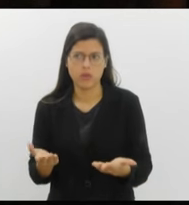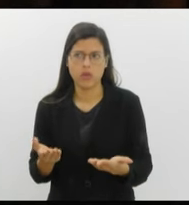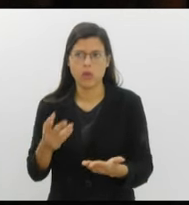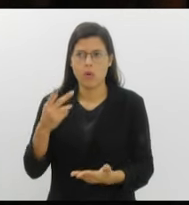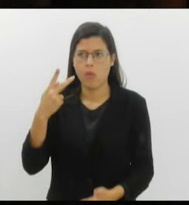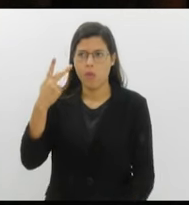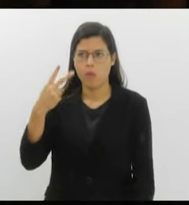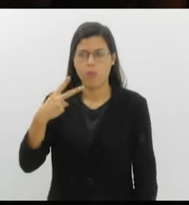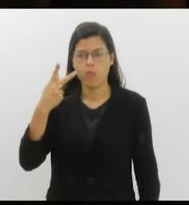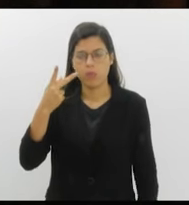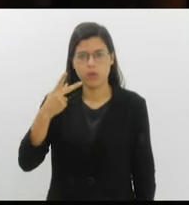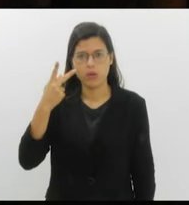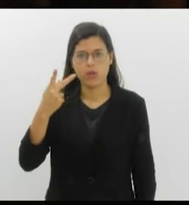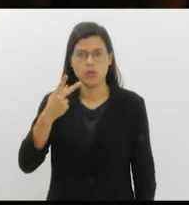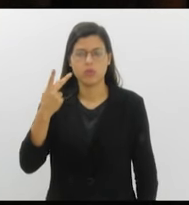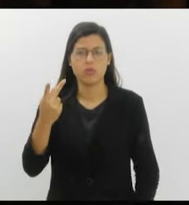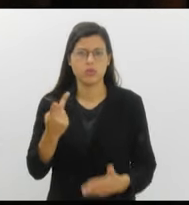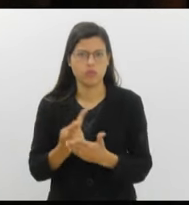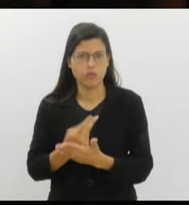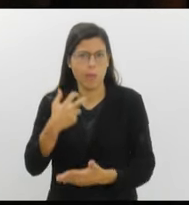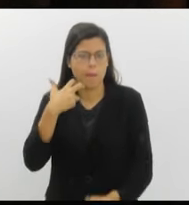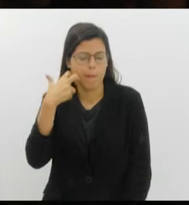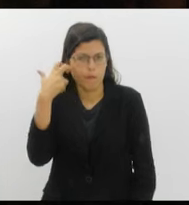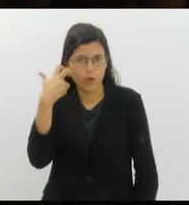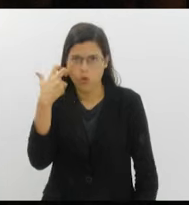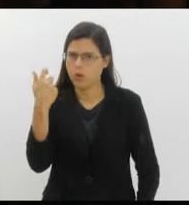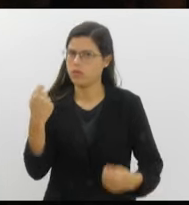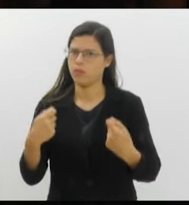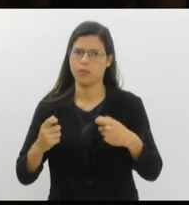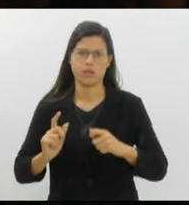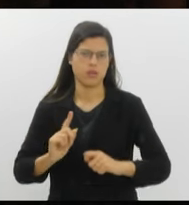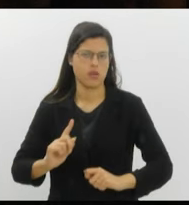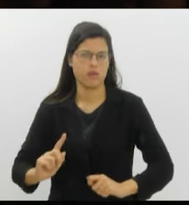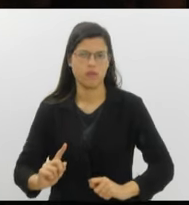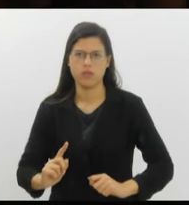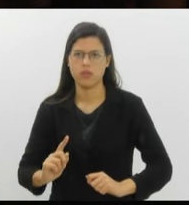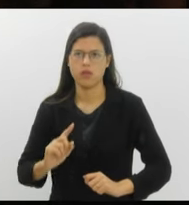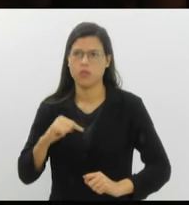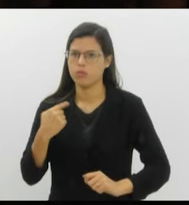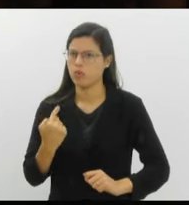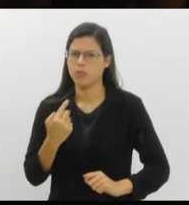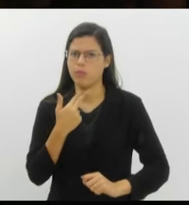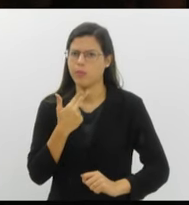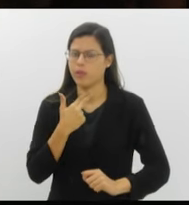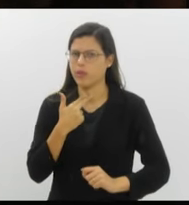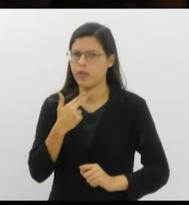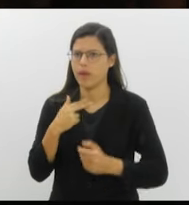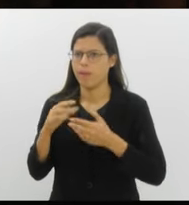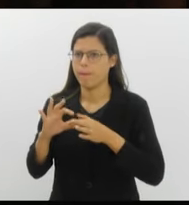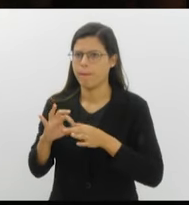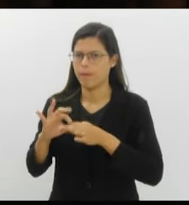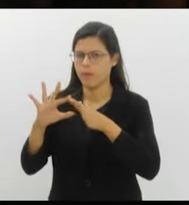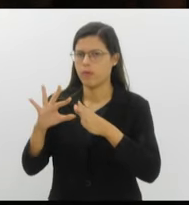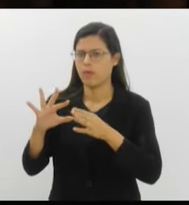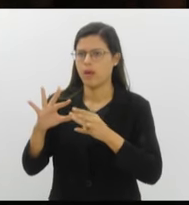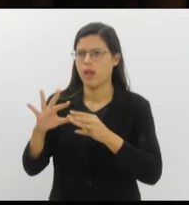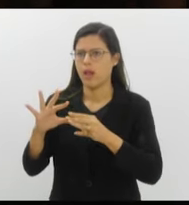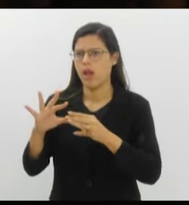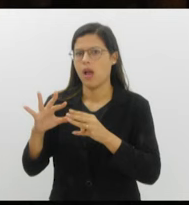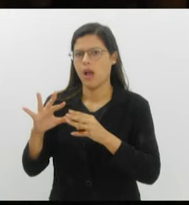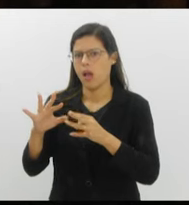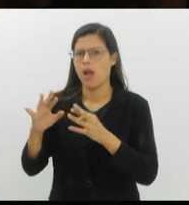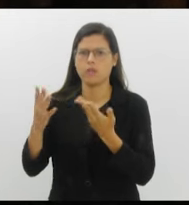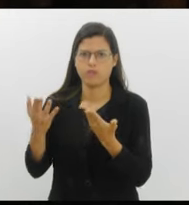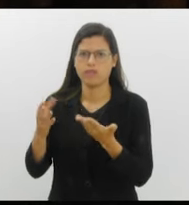ao constrangimento absolutamente desnecessário e que não podemos permitir que isso beire o desrespeito ao seu legado, à